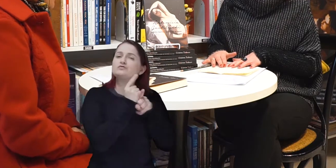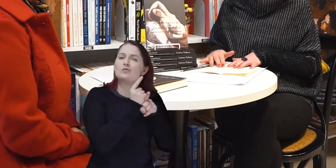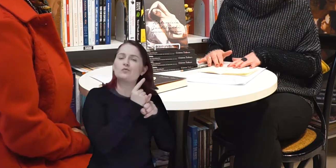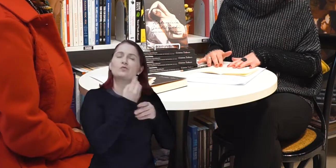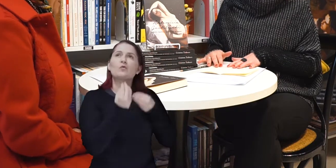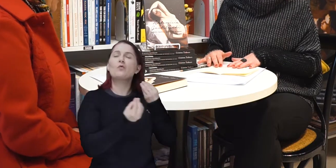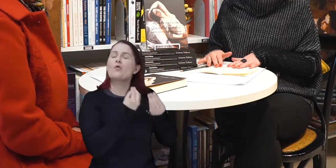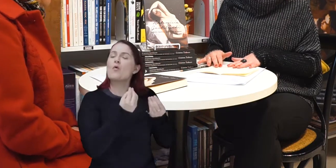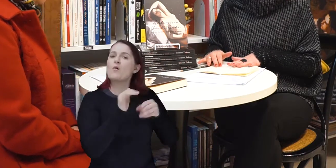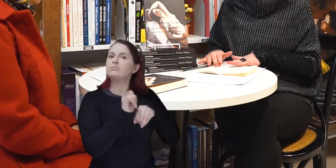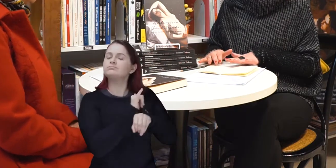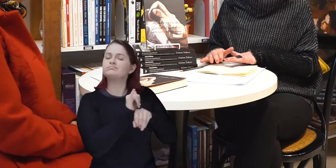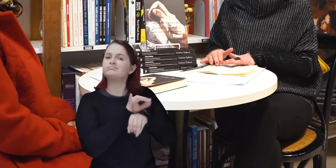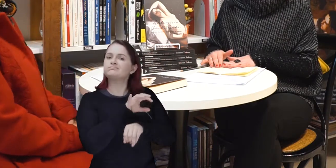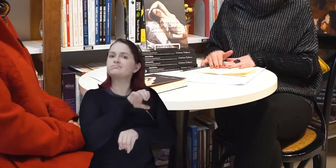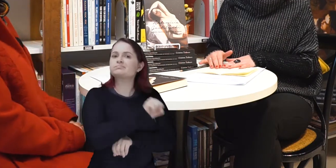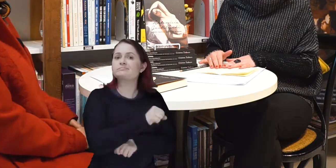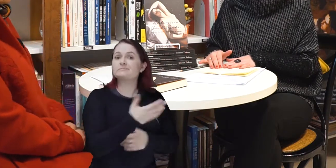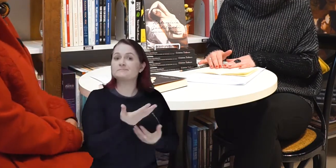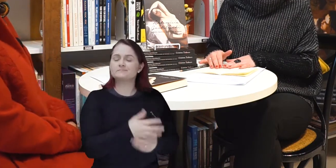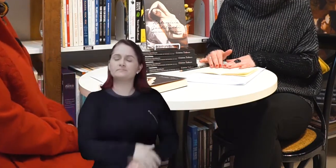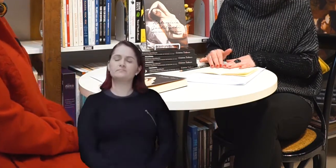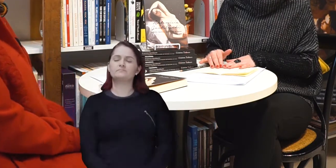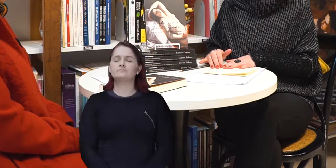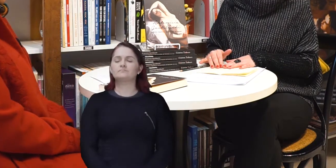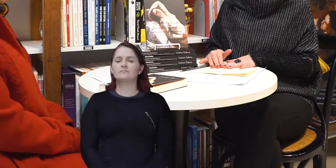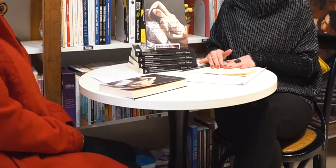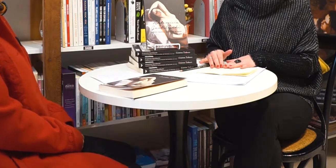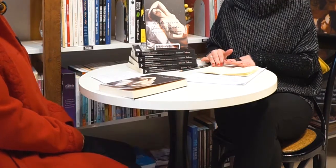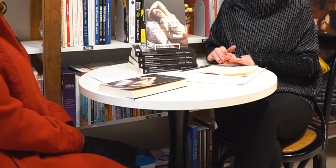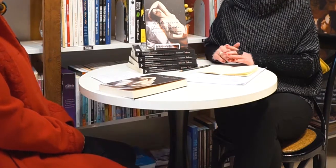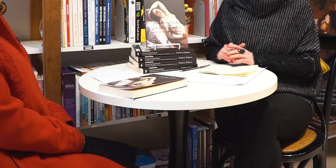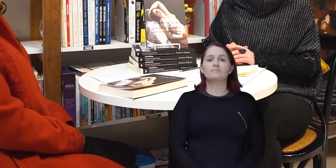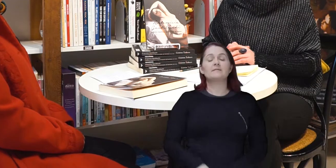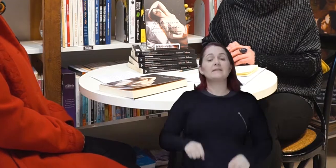é que ela estava e o que tu precisou fazer para encontrar essa fonte?